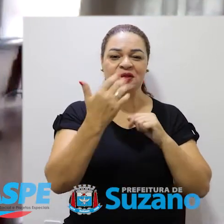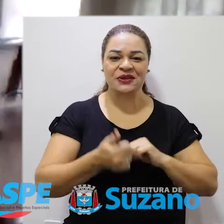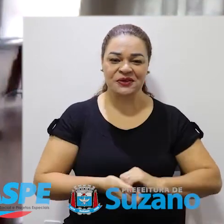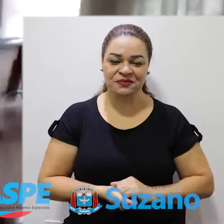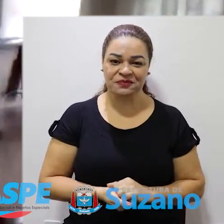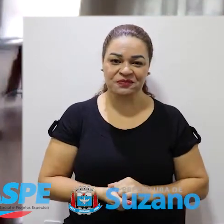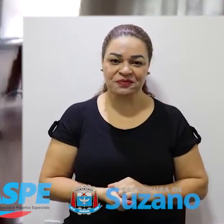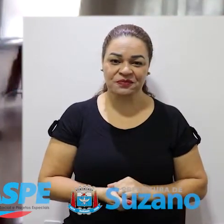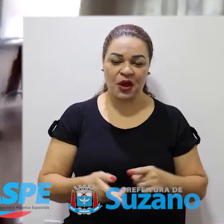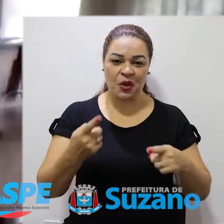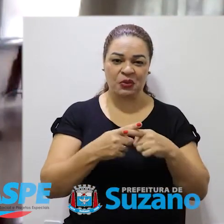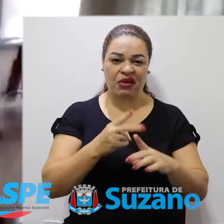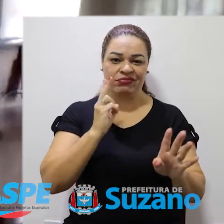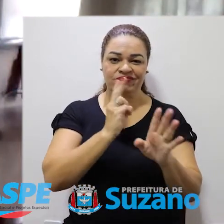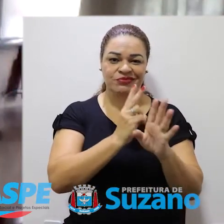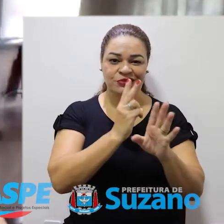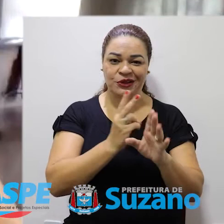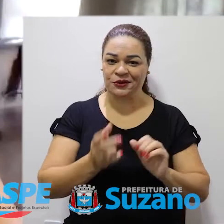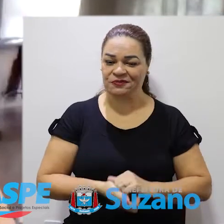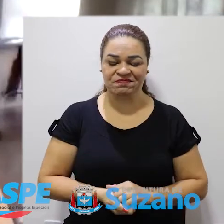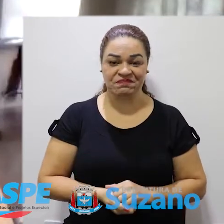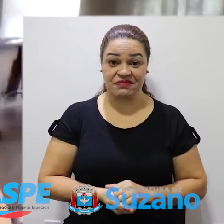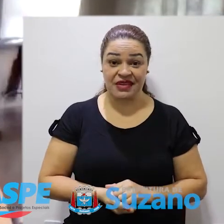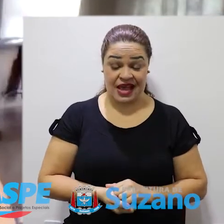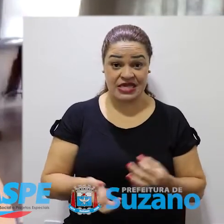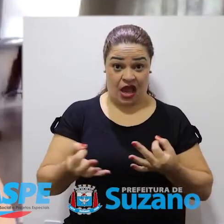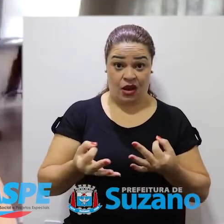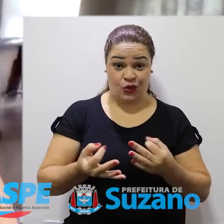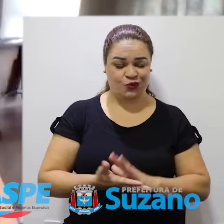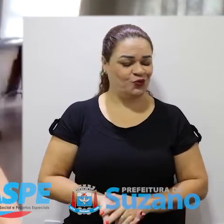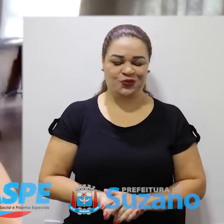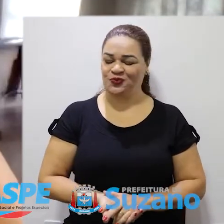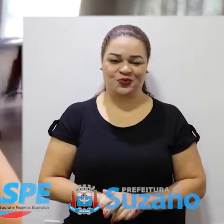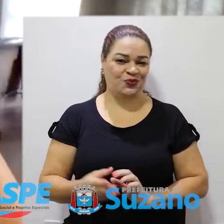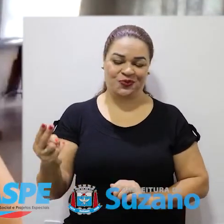faz isso nas duas línguas de forma diferente.